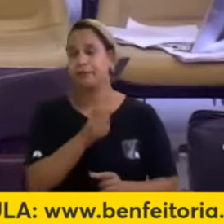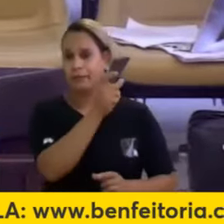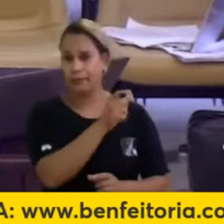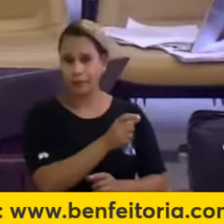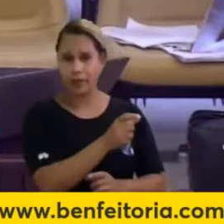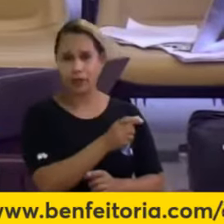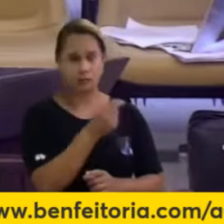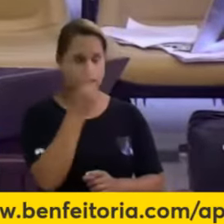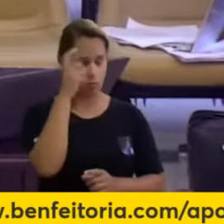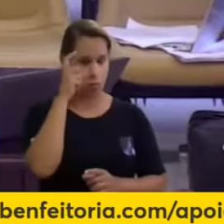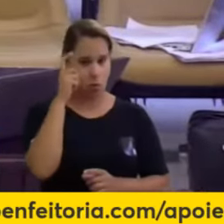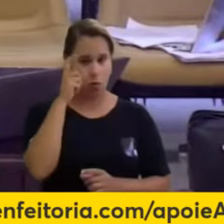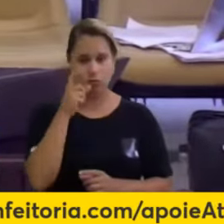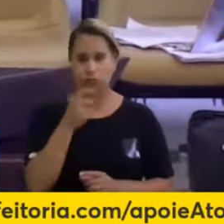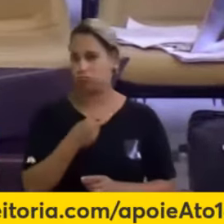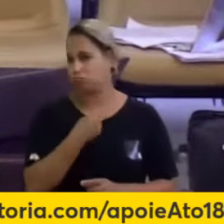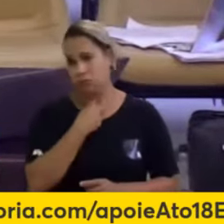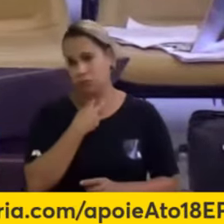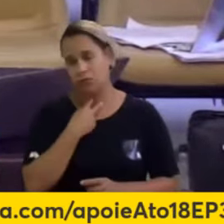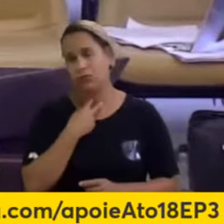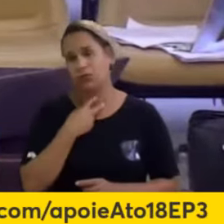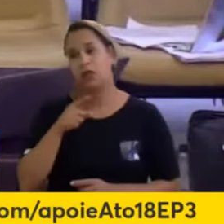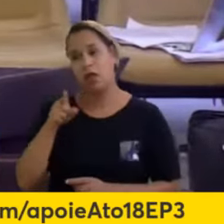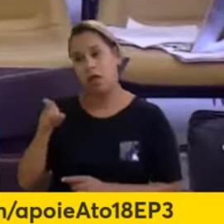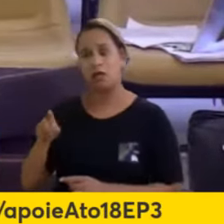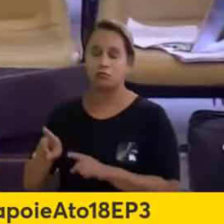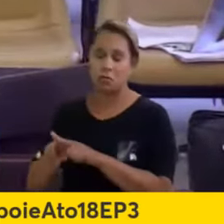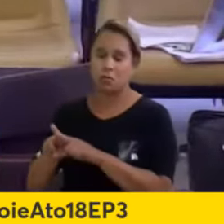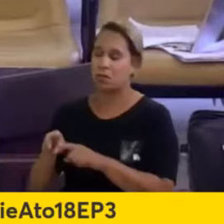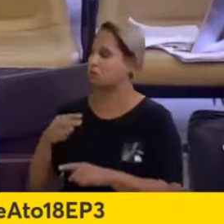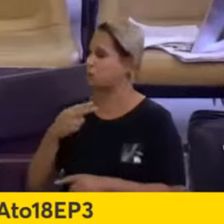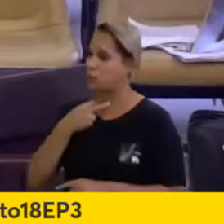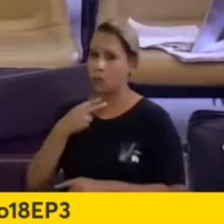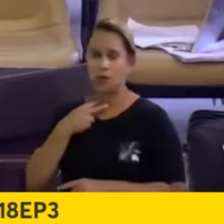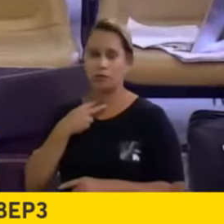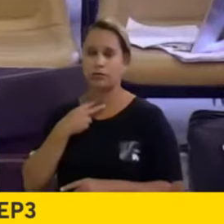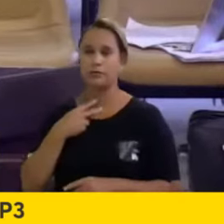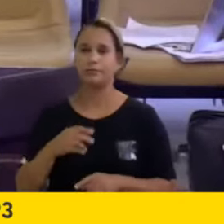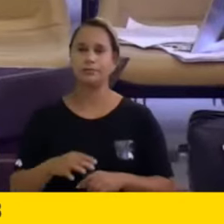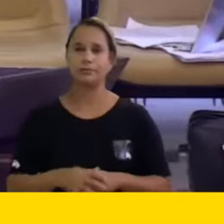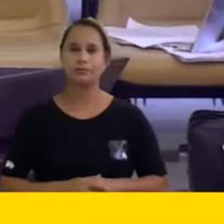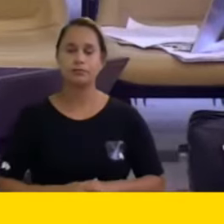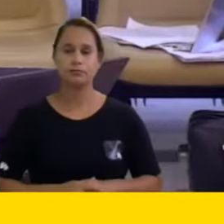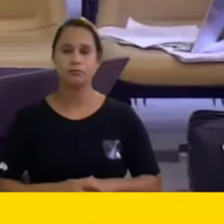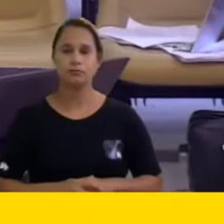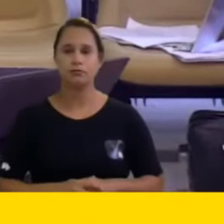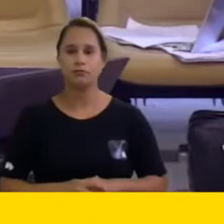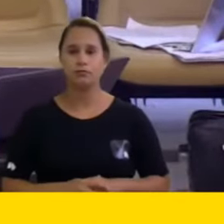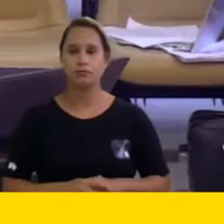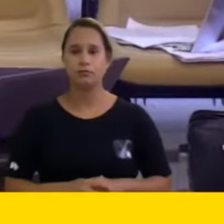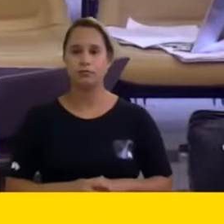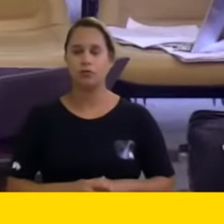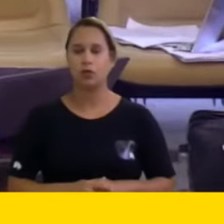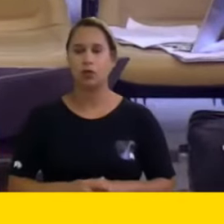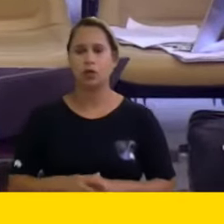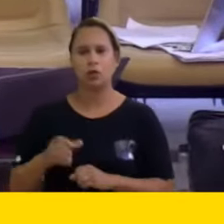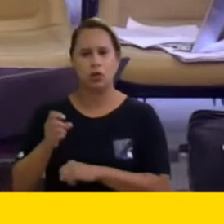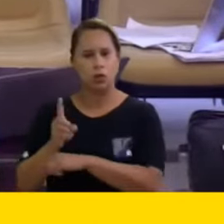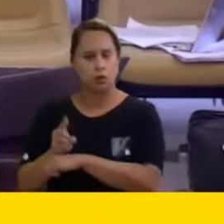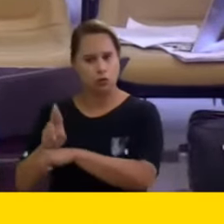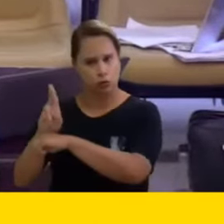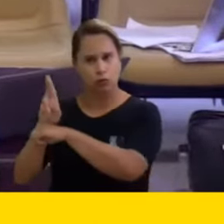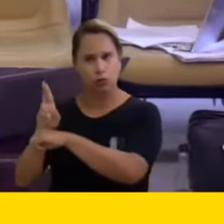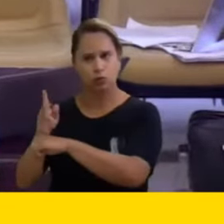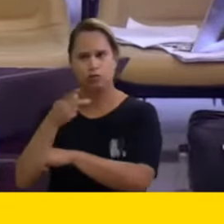Então acho que é importante deixar isso claro também não há precedentes Aliás o precedente citado pelo Dr Luiz aqui da da da Tribuna A gente foi consultar porque